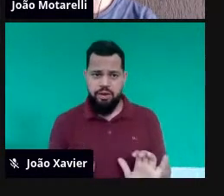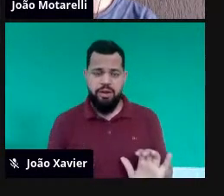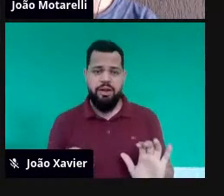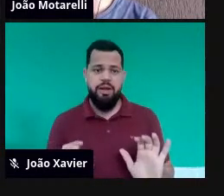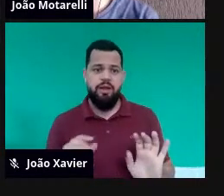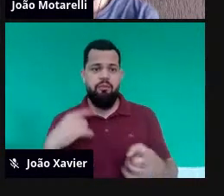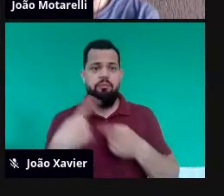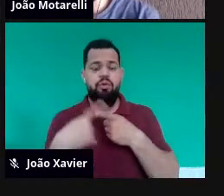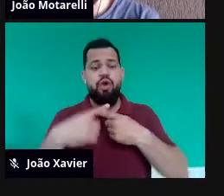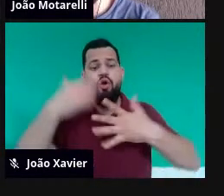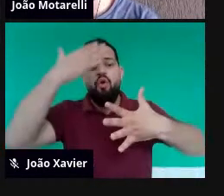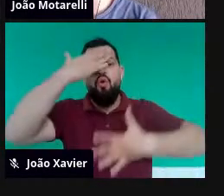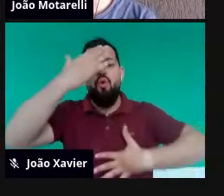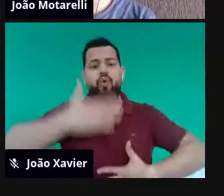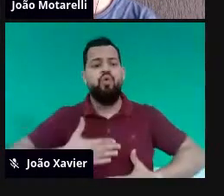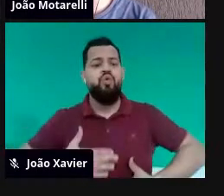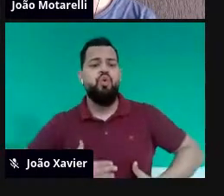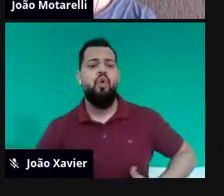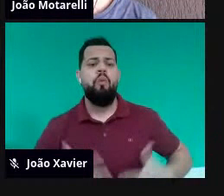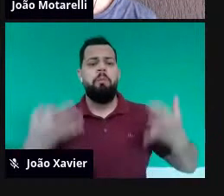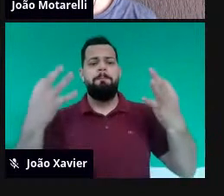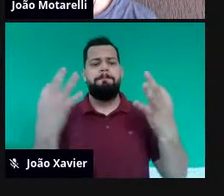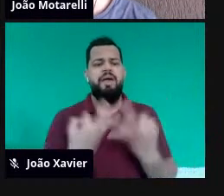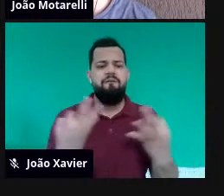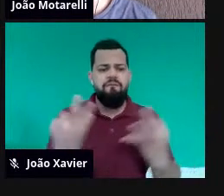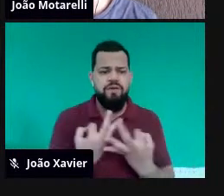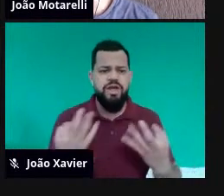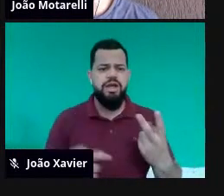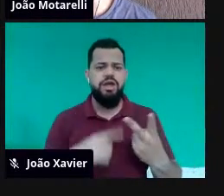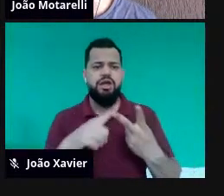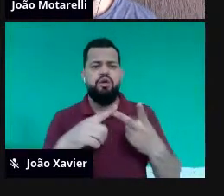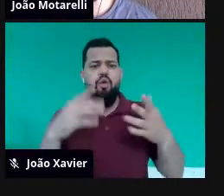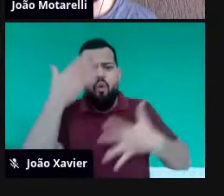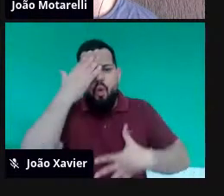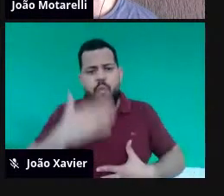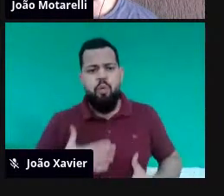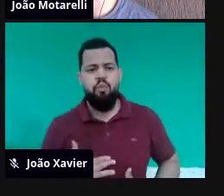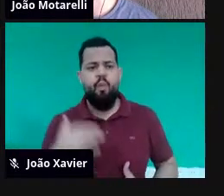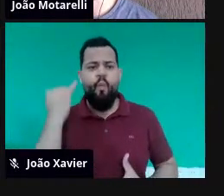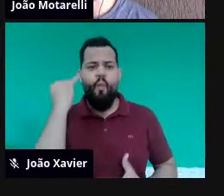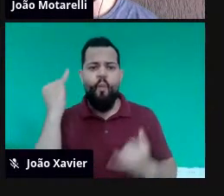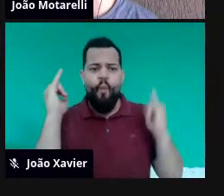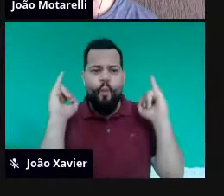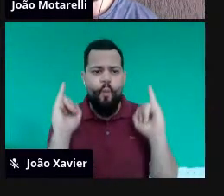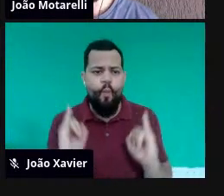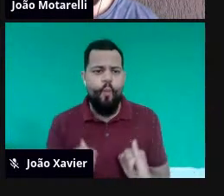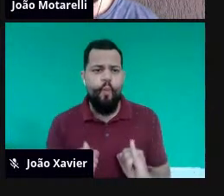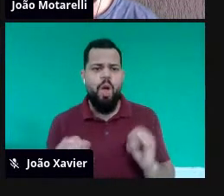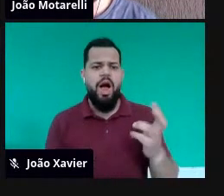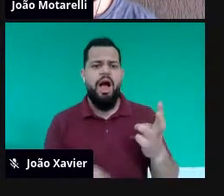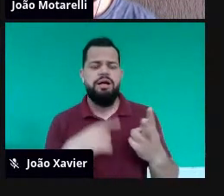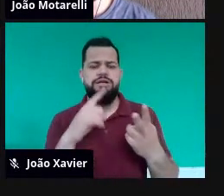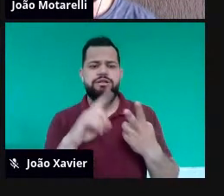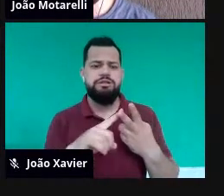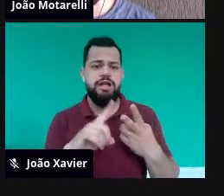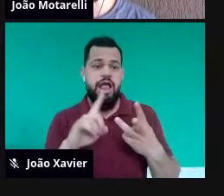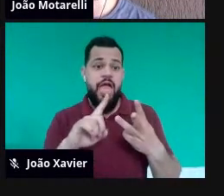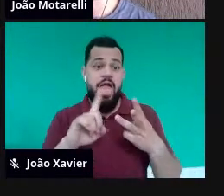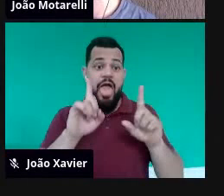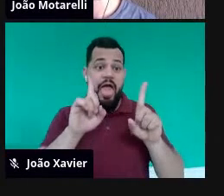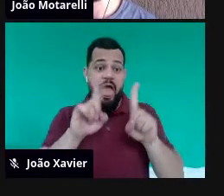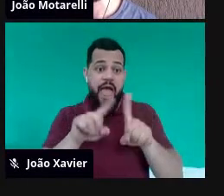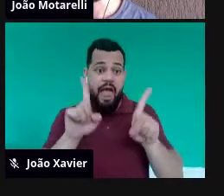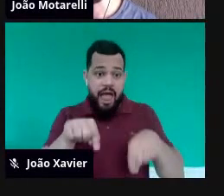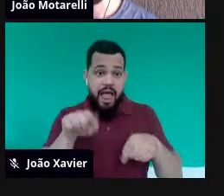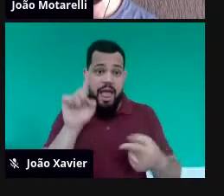do corpo idealizado, do corpo magro ou do corpo enaltecido socialmente é uma construção social.